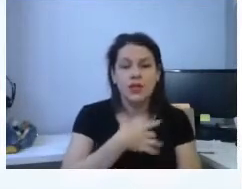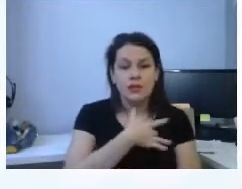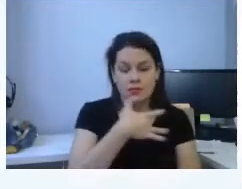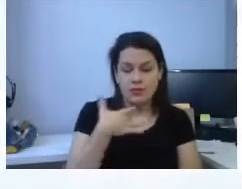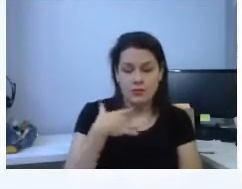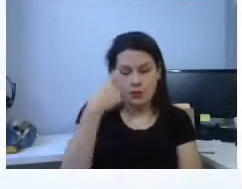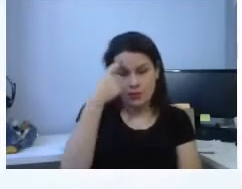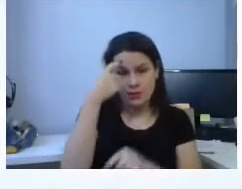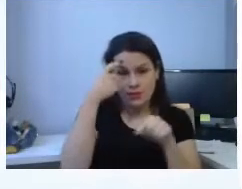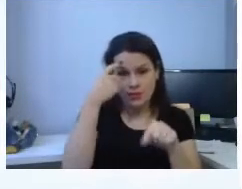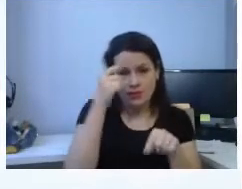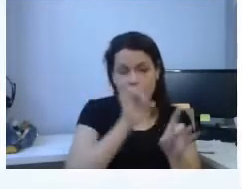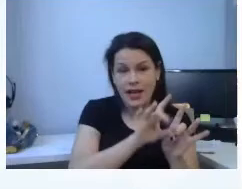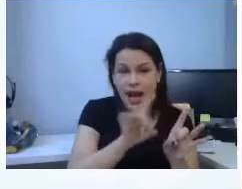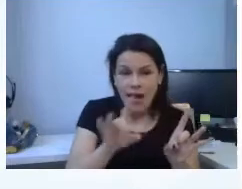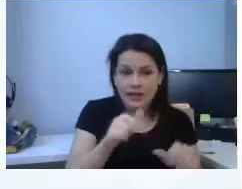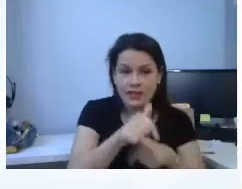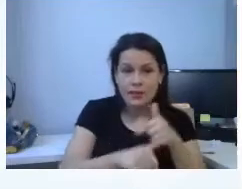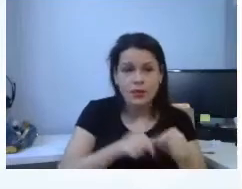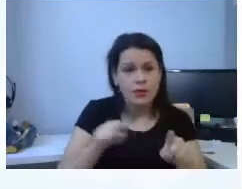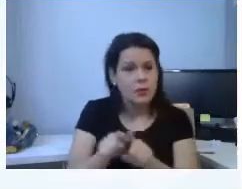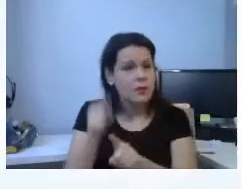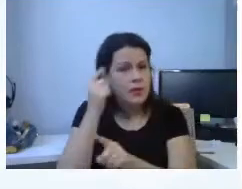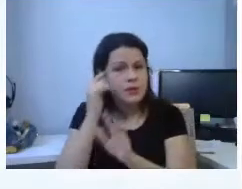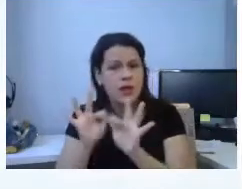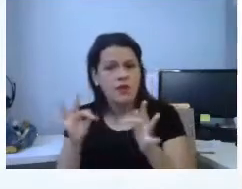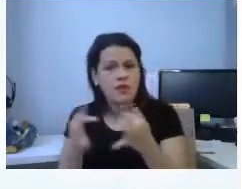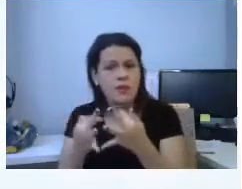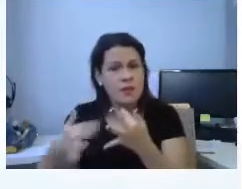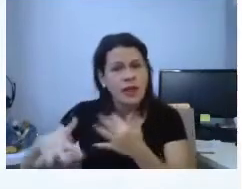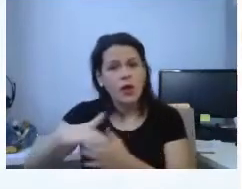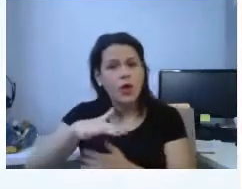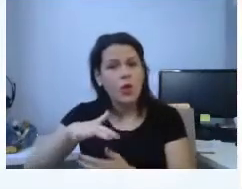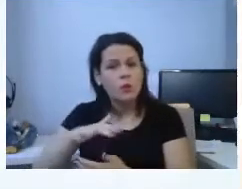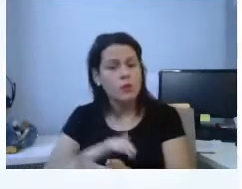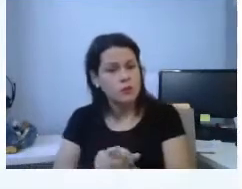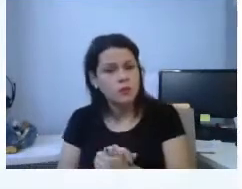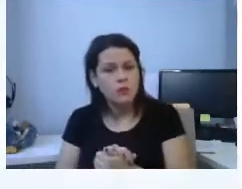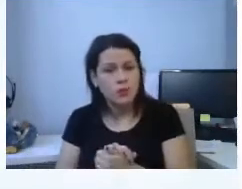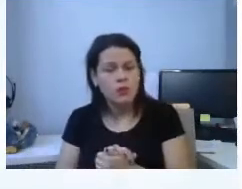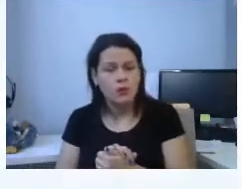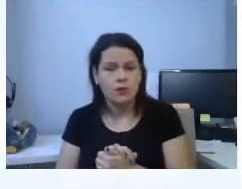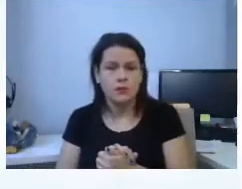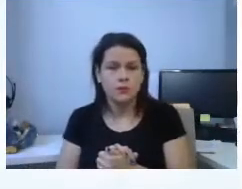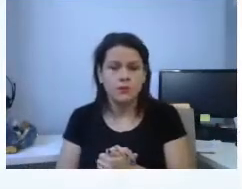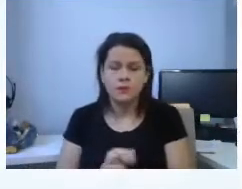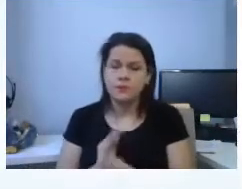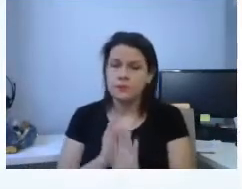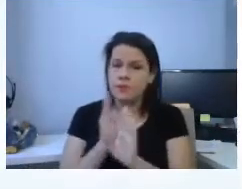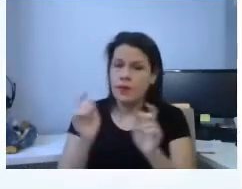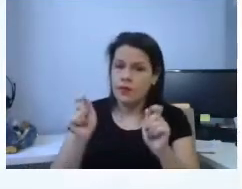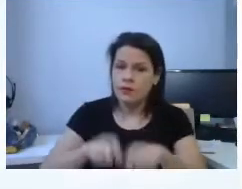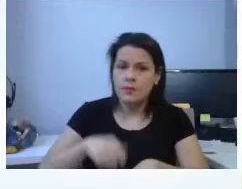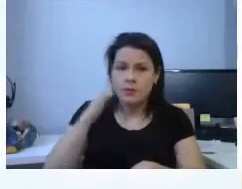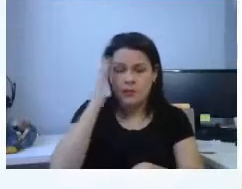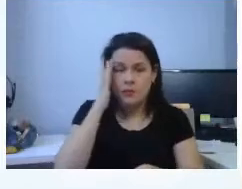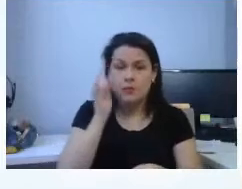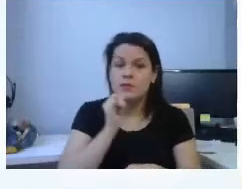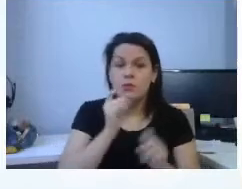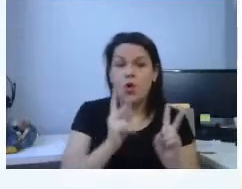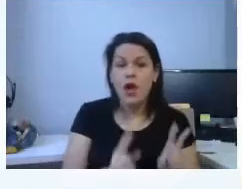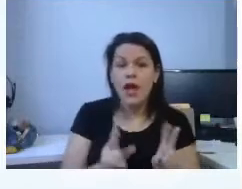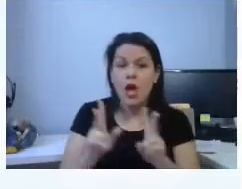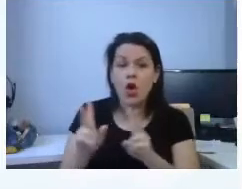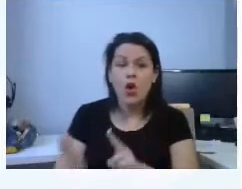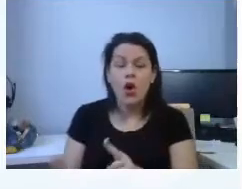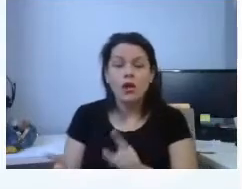desse trabalhador, como da própria família, né? Até dá para se fazer um recorte de gênero aqui, ou